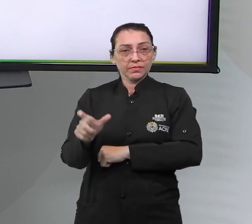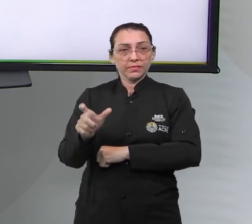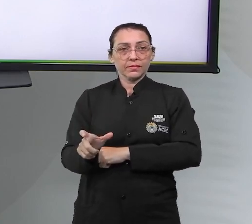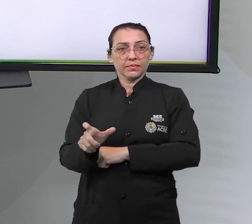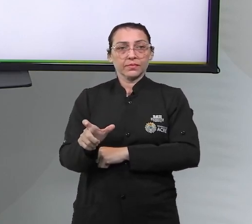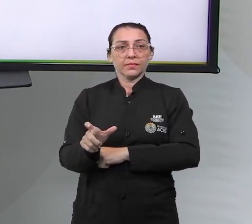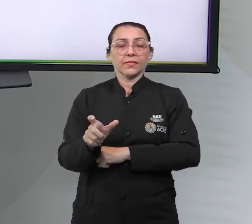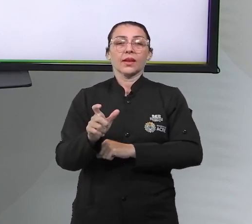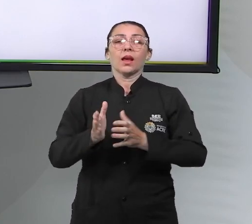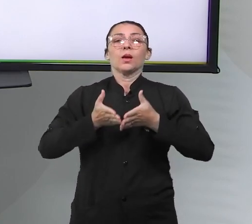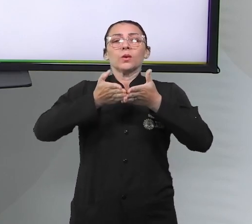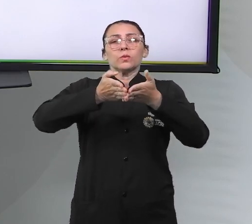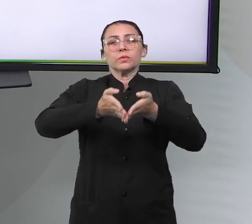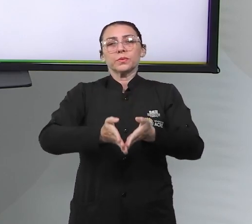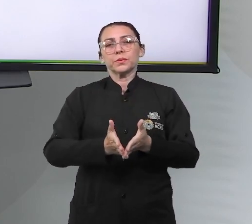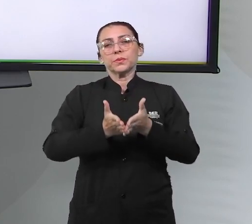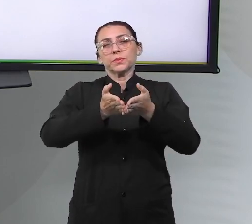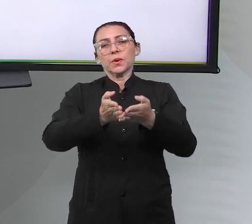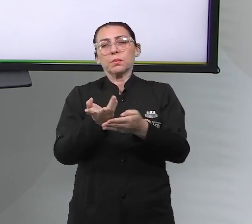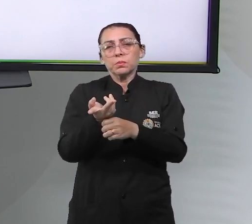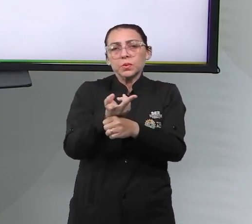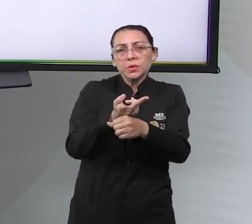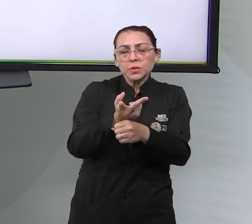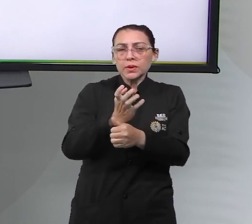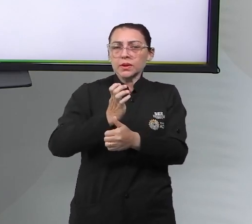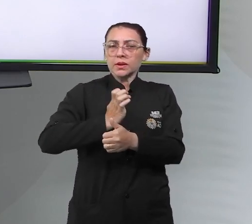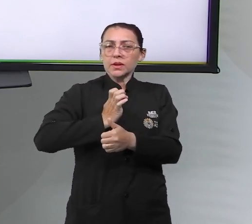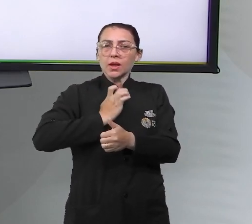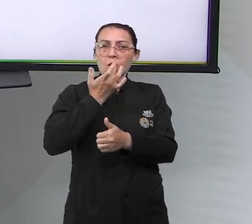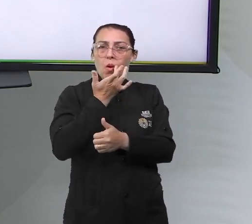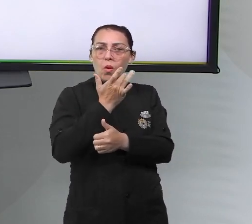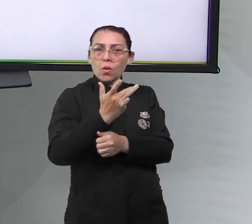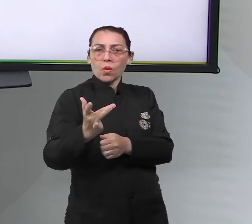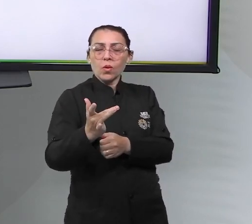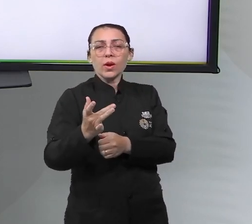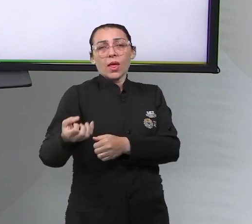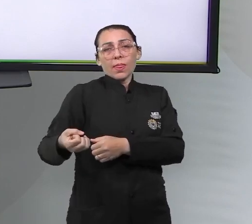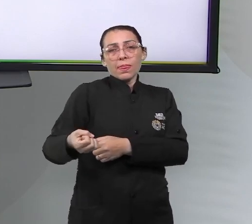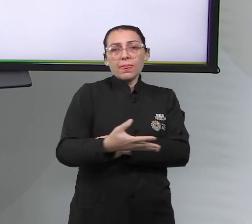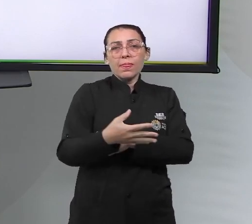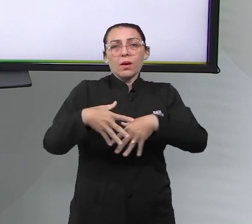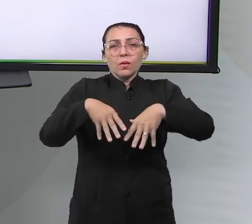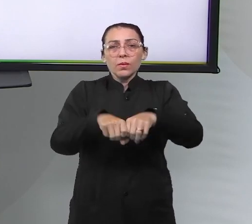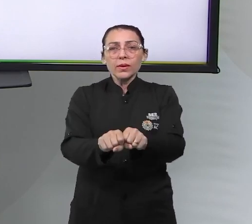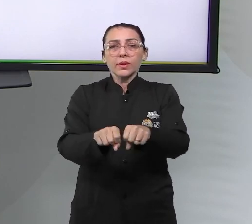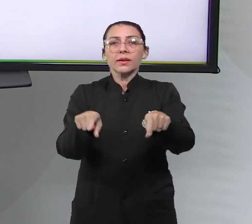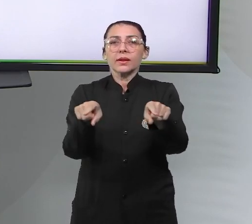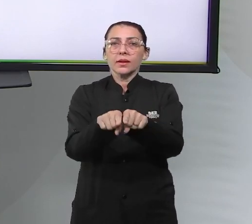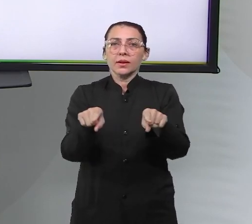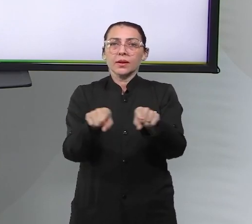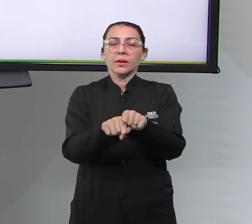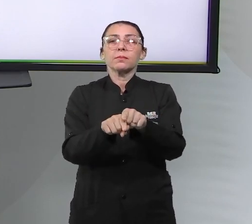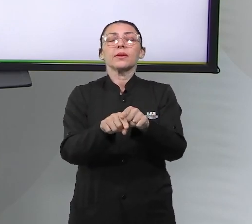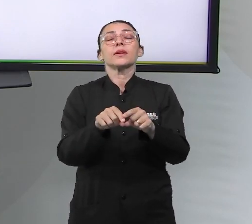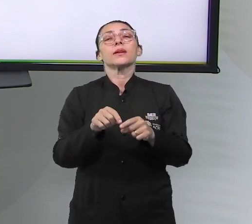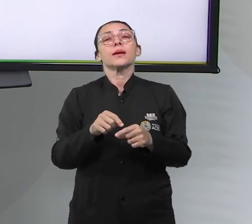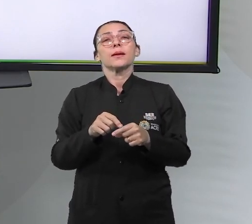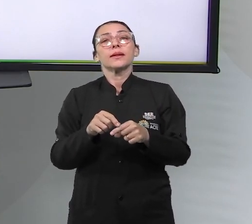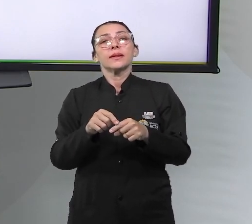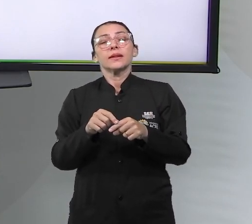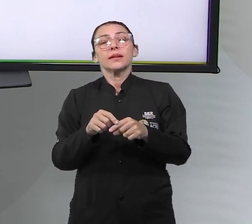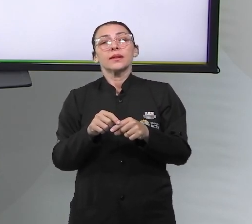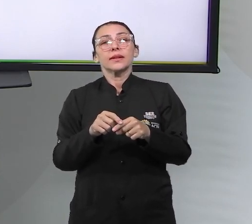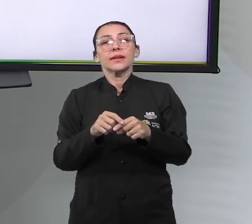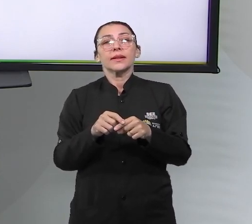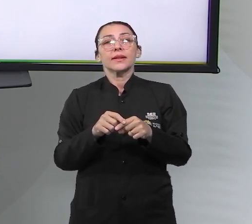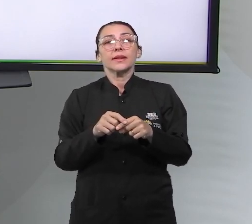grandes navegações, em busca de riquezas, em busca de novos territórios a serem explorados, por mais